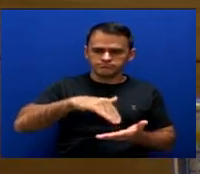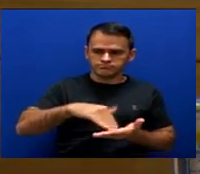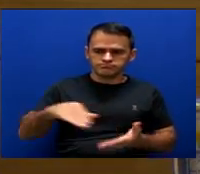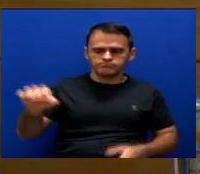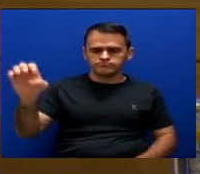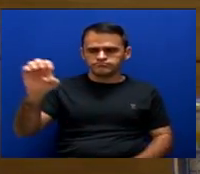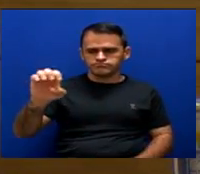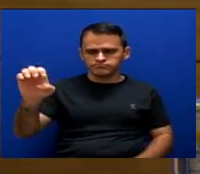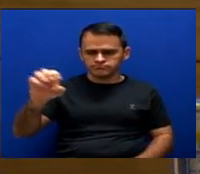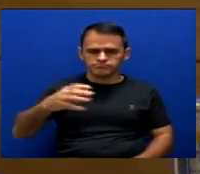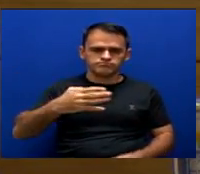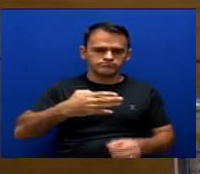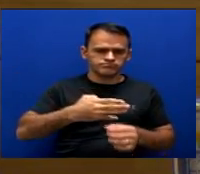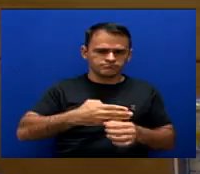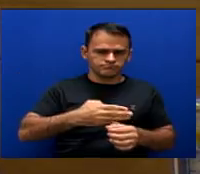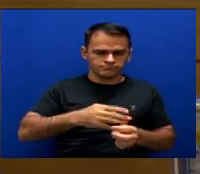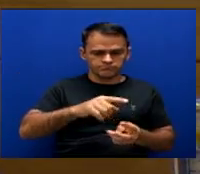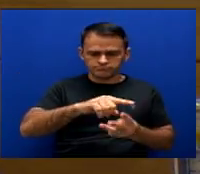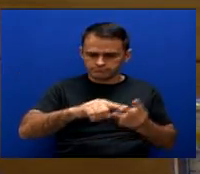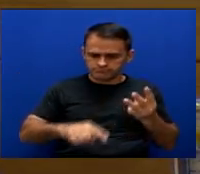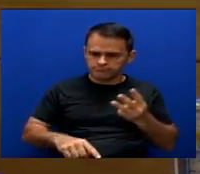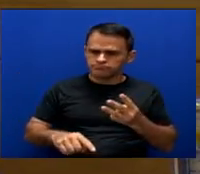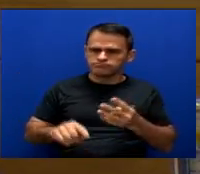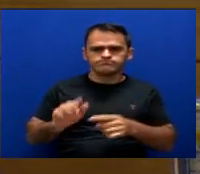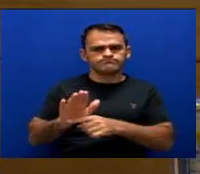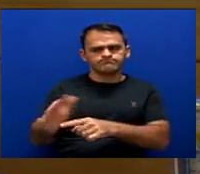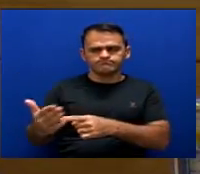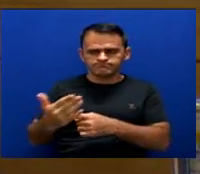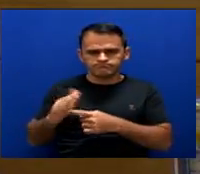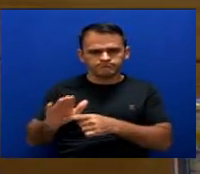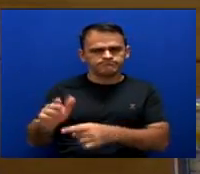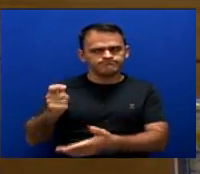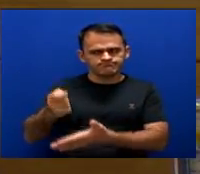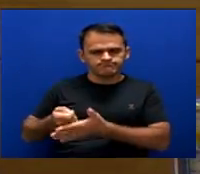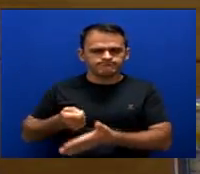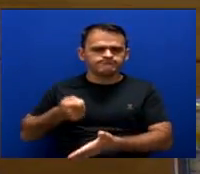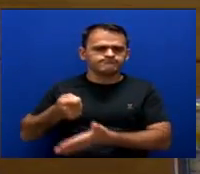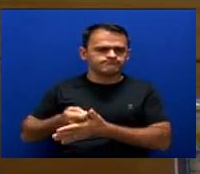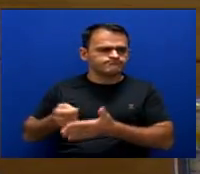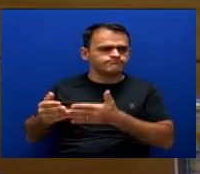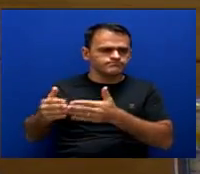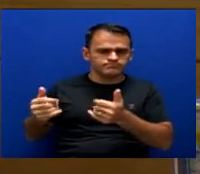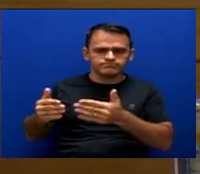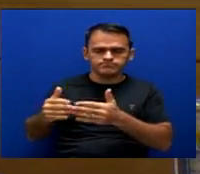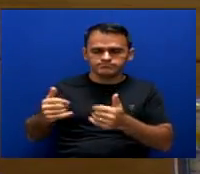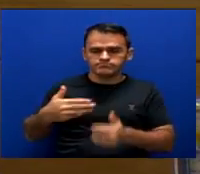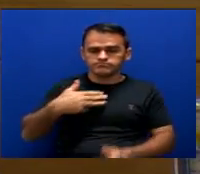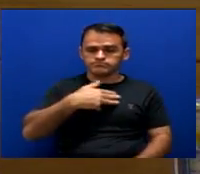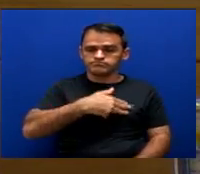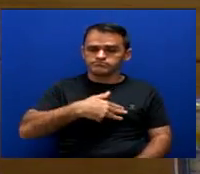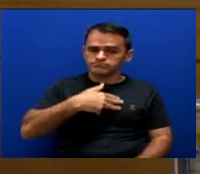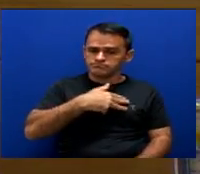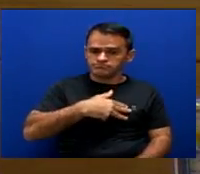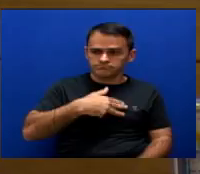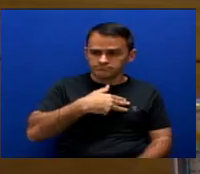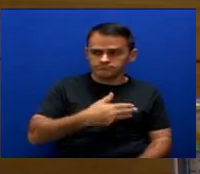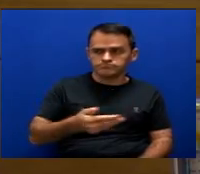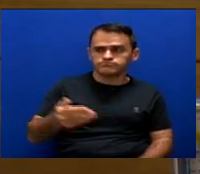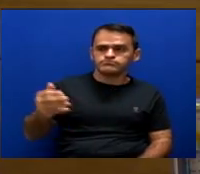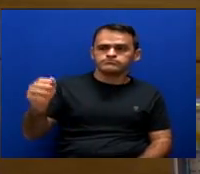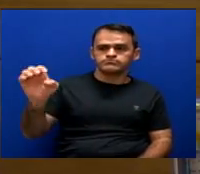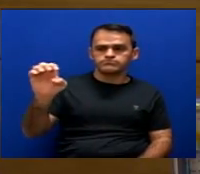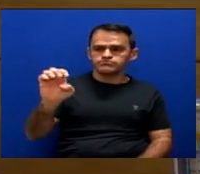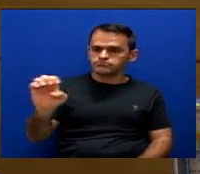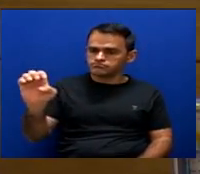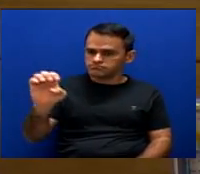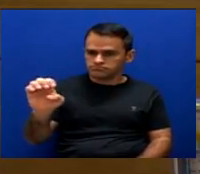eo município então tem que se cobrar mais do ministério cobrar mais do estado